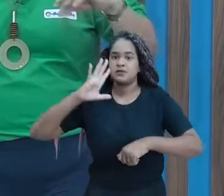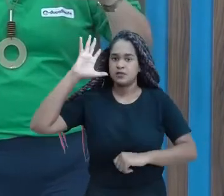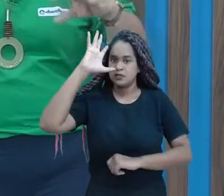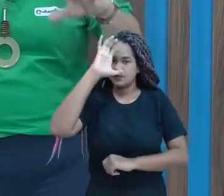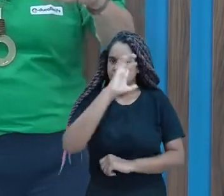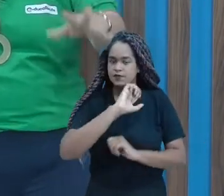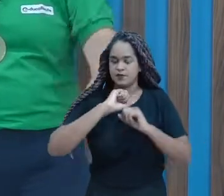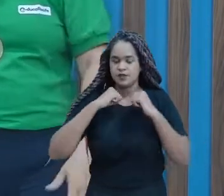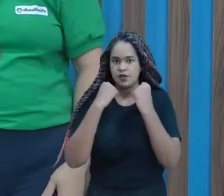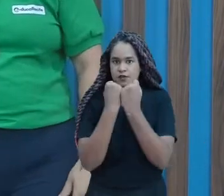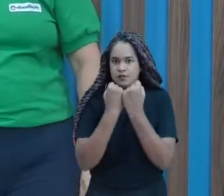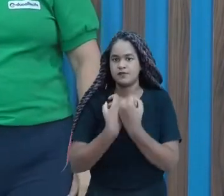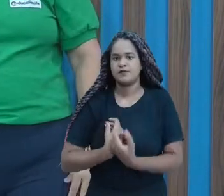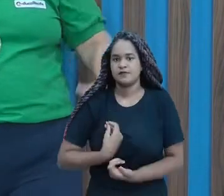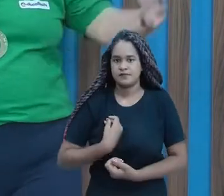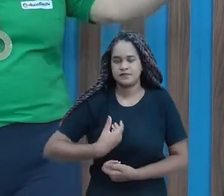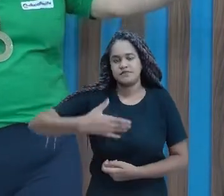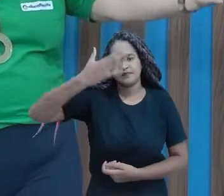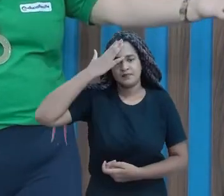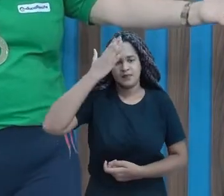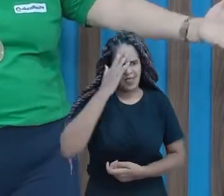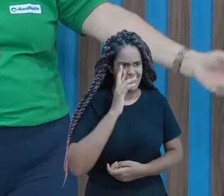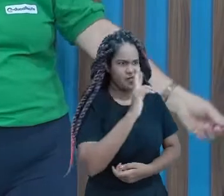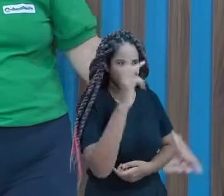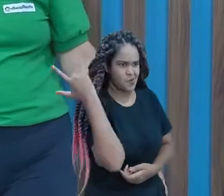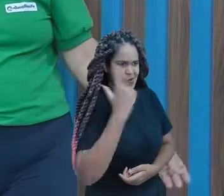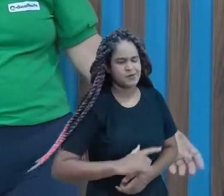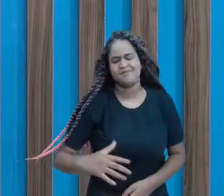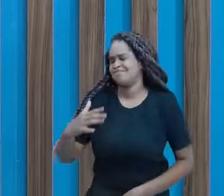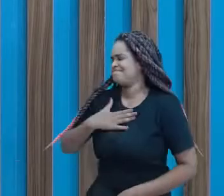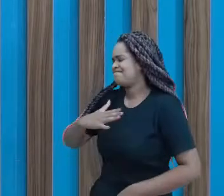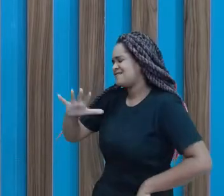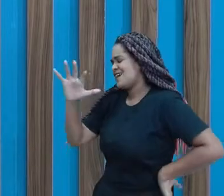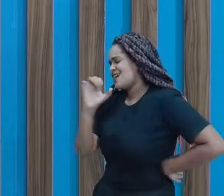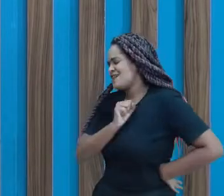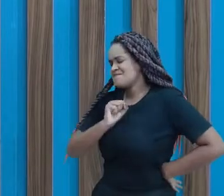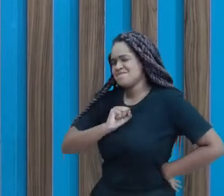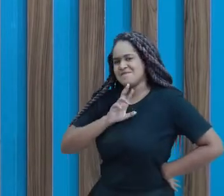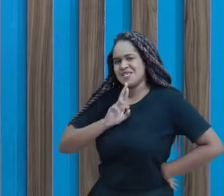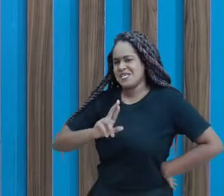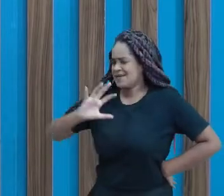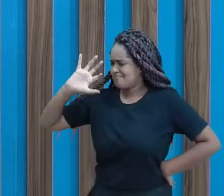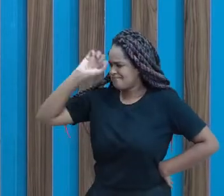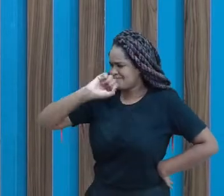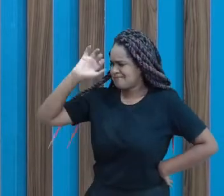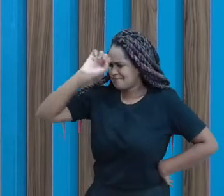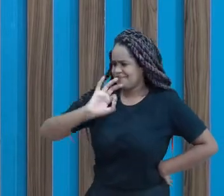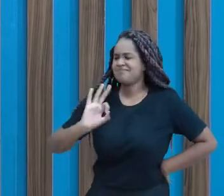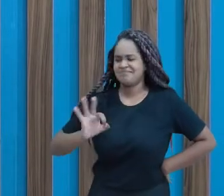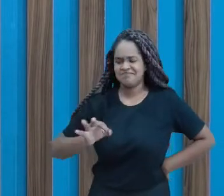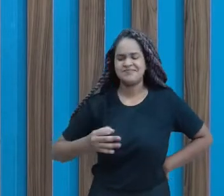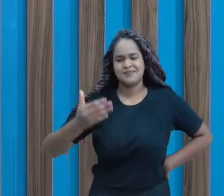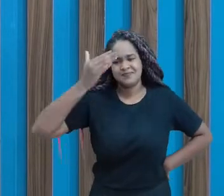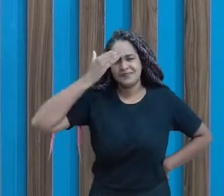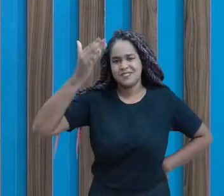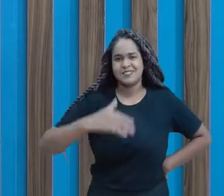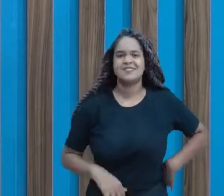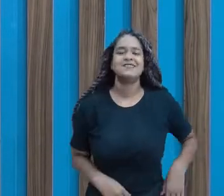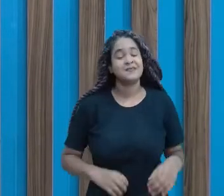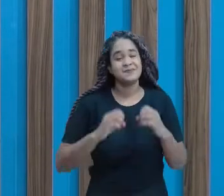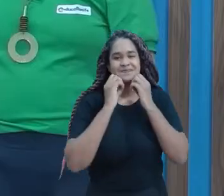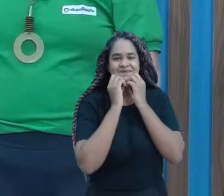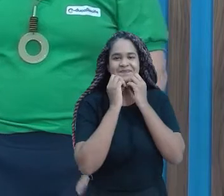que a sociedade estava vivendo. Olha, adorei. Respondi, professor? Adorei a resposta, aprendi bastante, né? Muito contemplado, muito obrigado. Ai, que